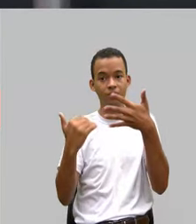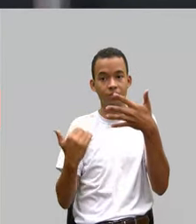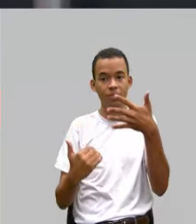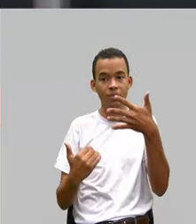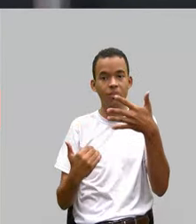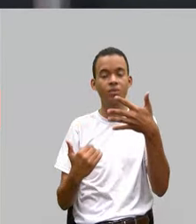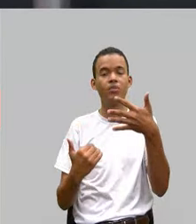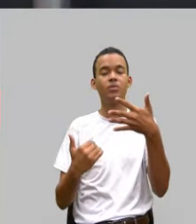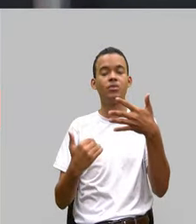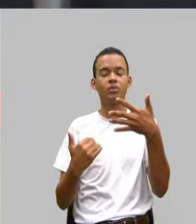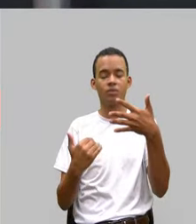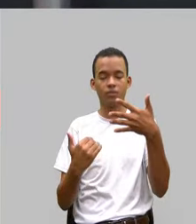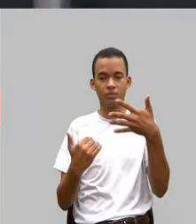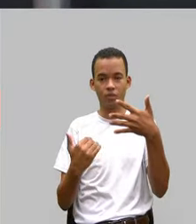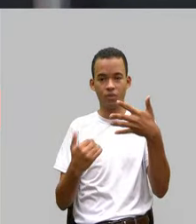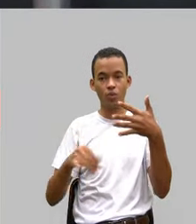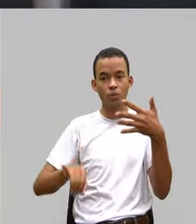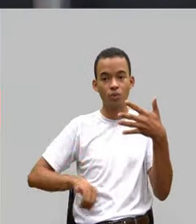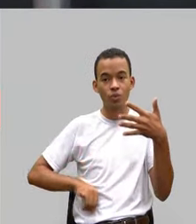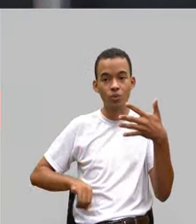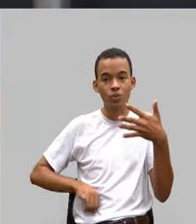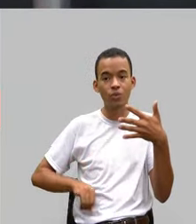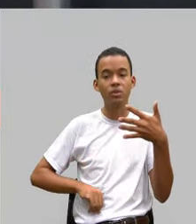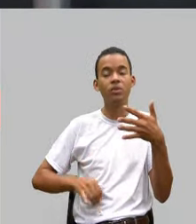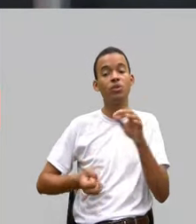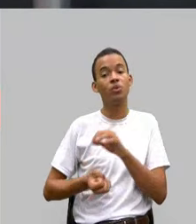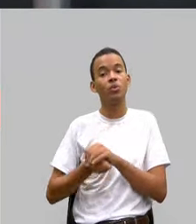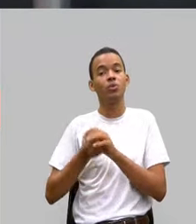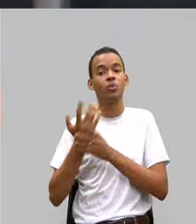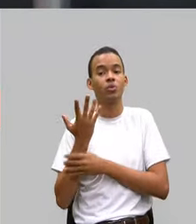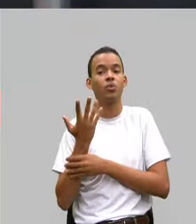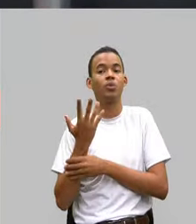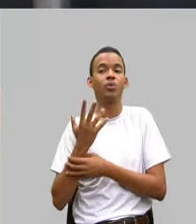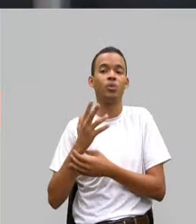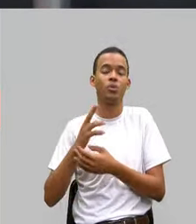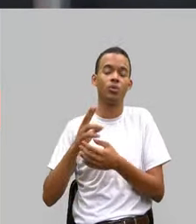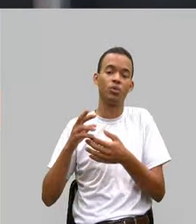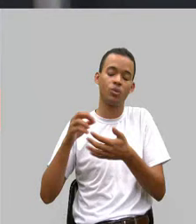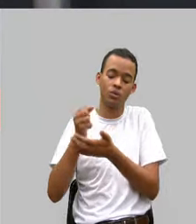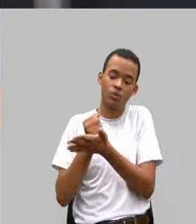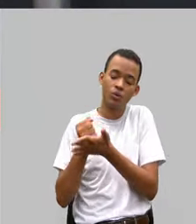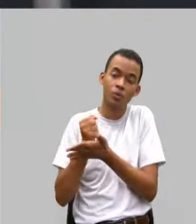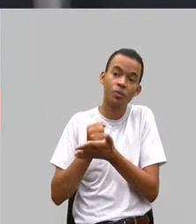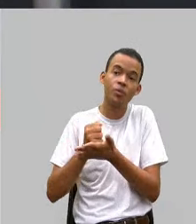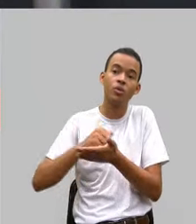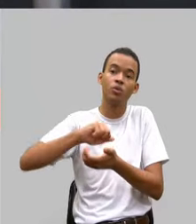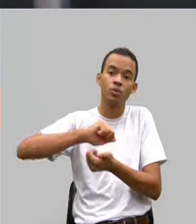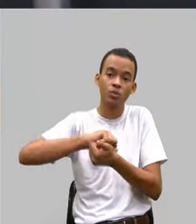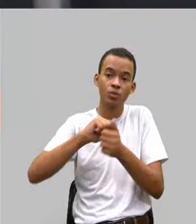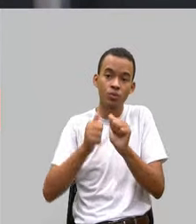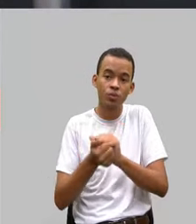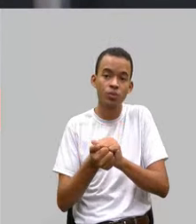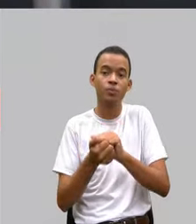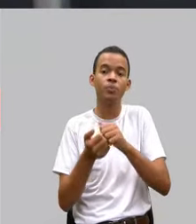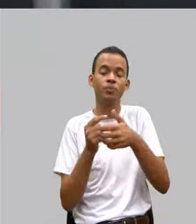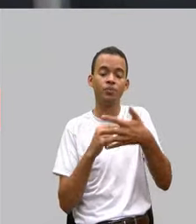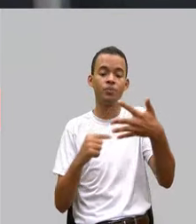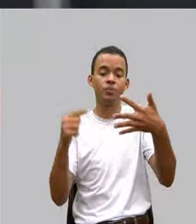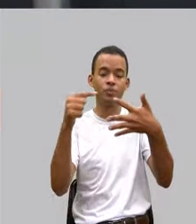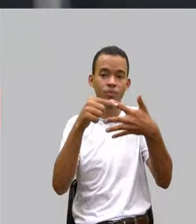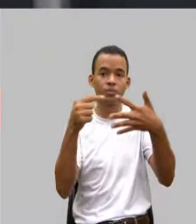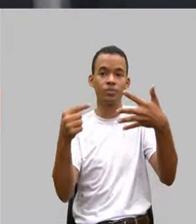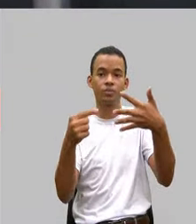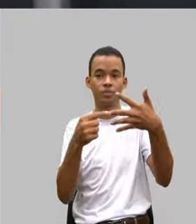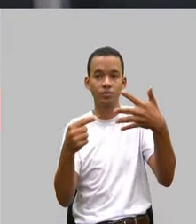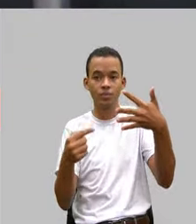recursos por isso temos inventado remédios adaptados à caa condição para começar certas